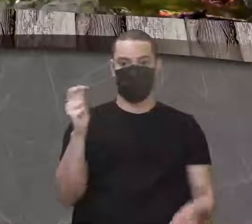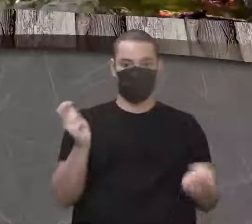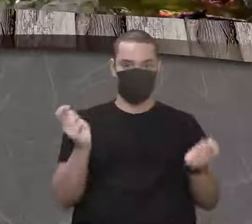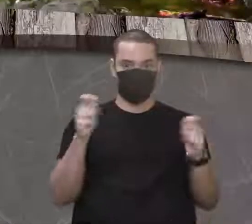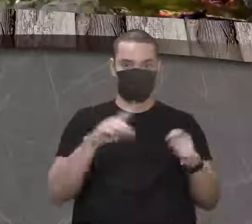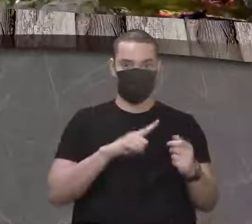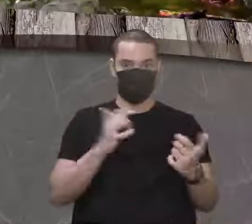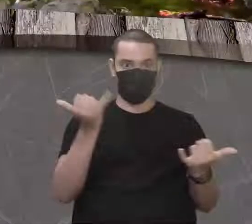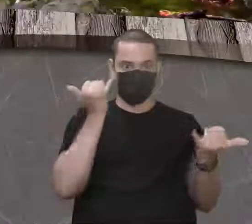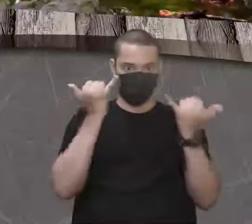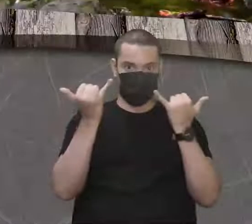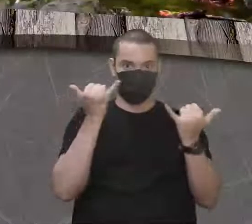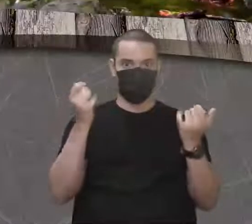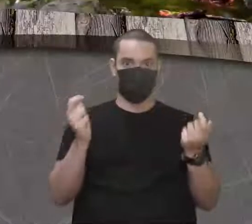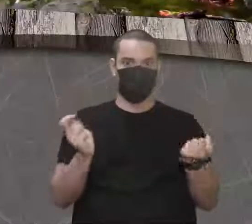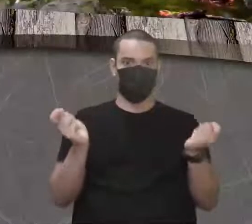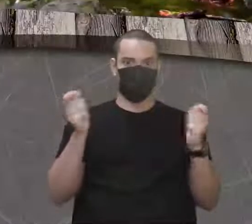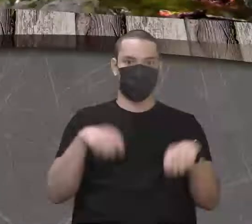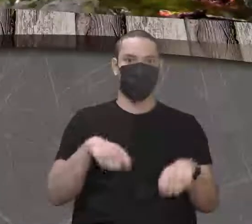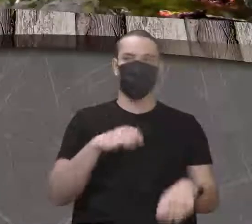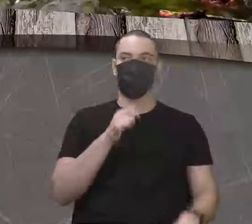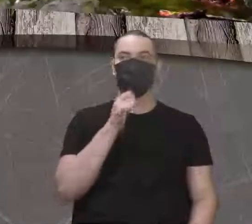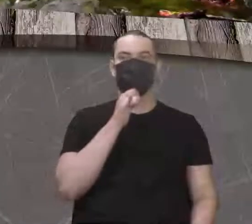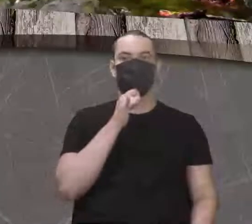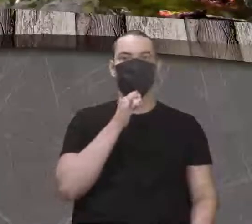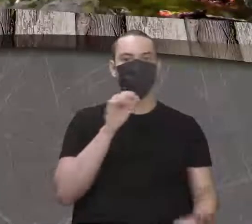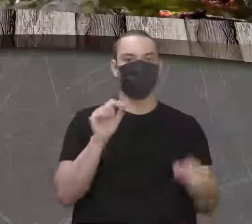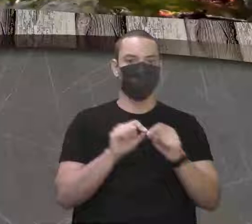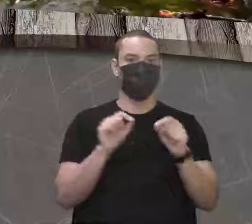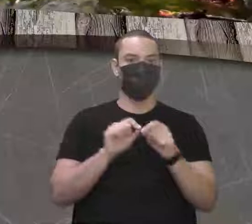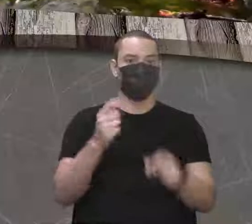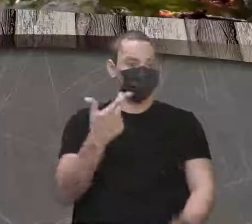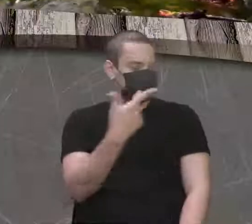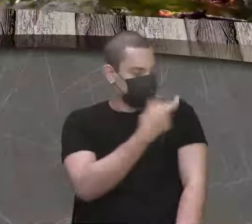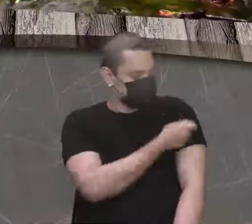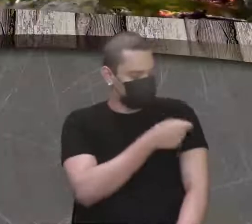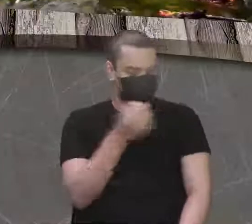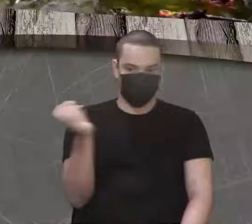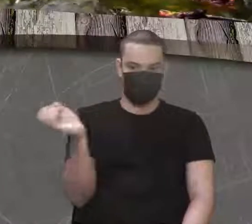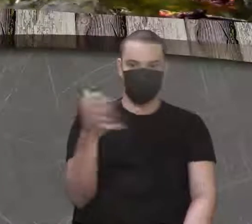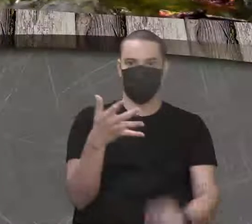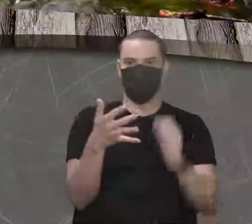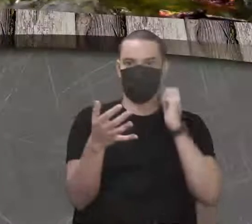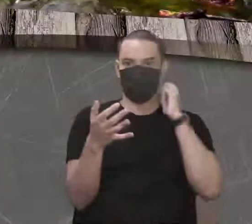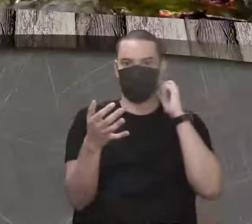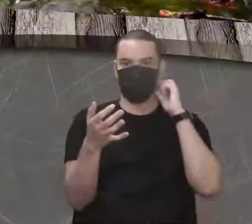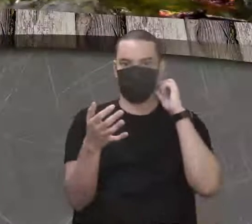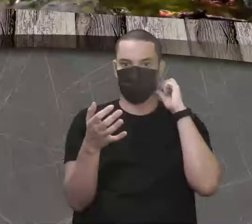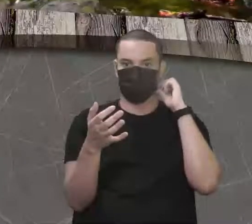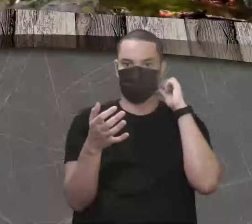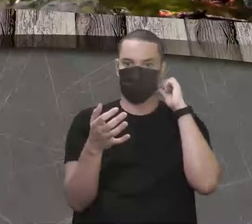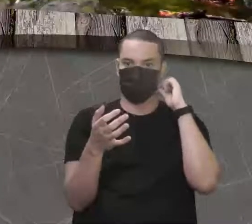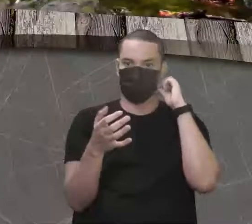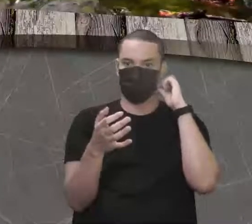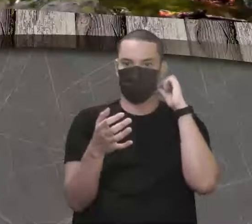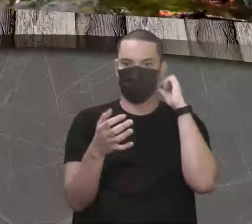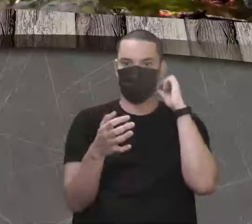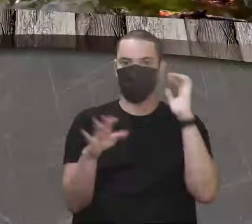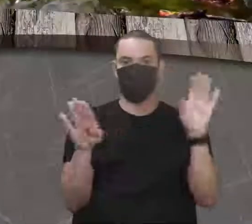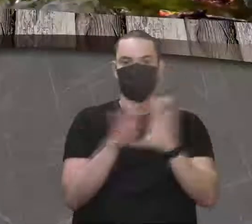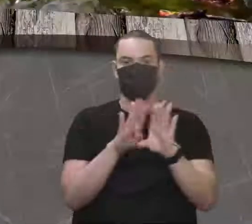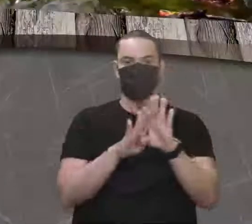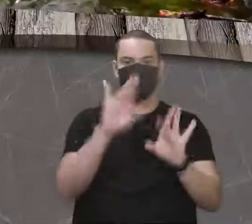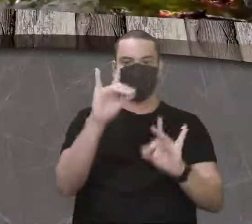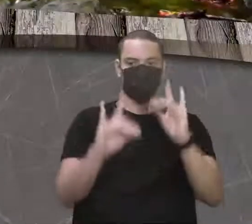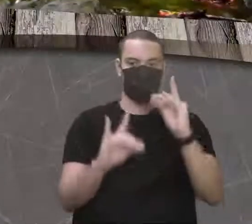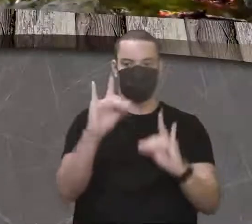essas informações para você poder, por exemplo, produzir uma vacina nova, né? Produzir um